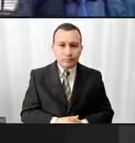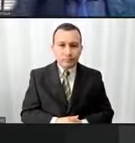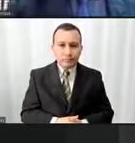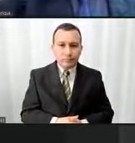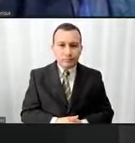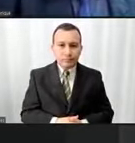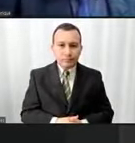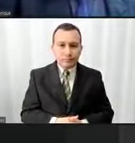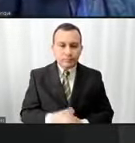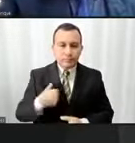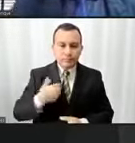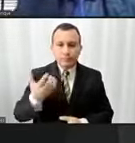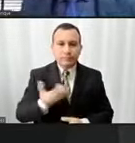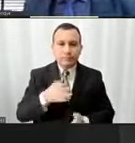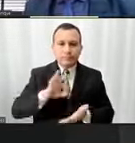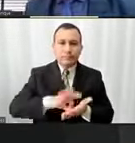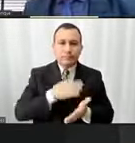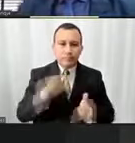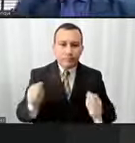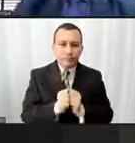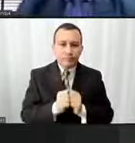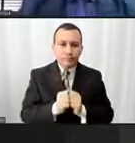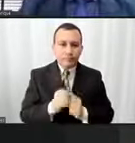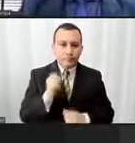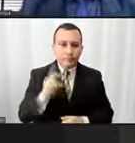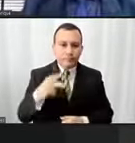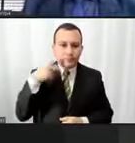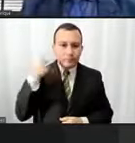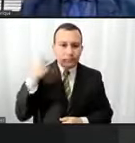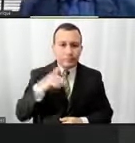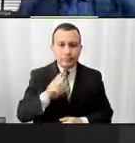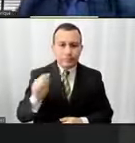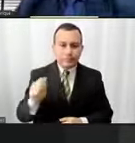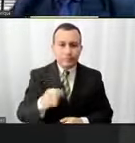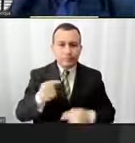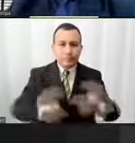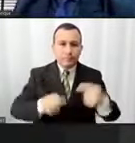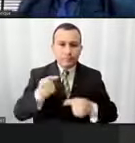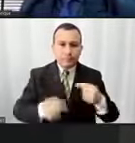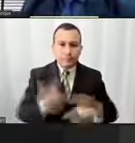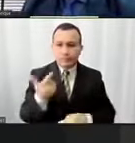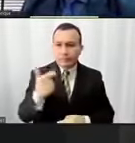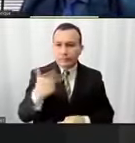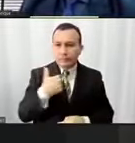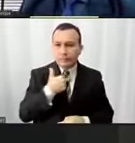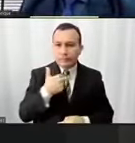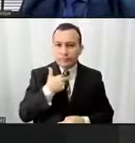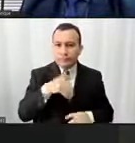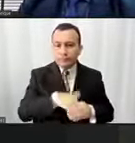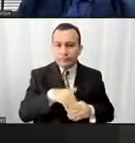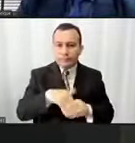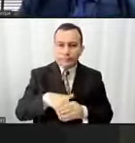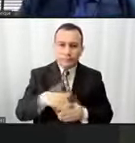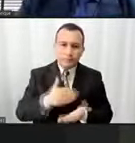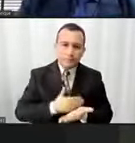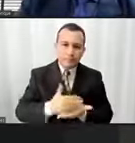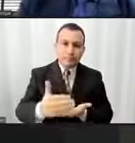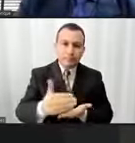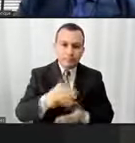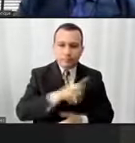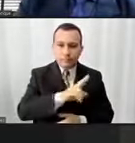Eu quero assinar junto. Ok, vereador Elimar, obrigado. Não tem discussão, não podemos discutir. Em votação.